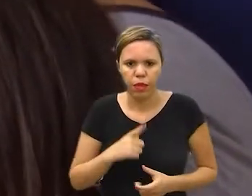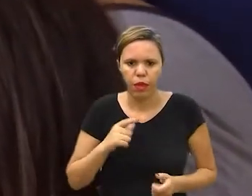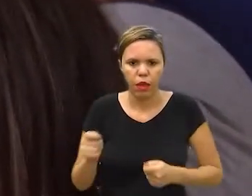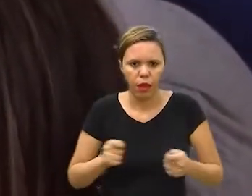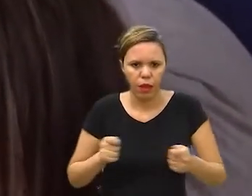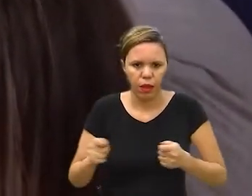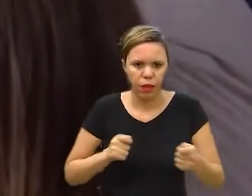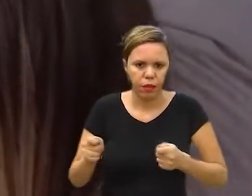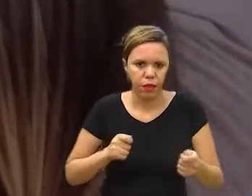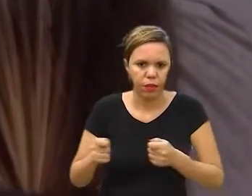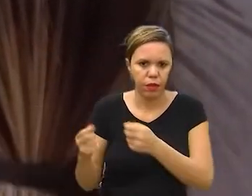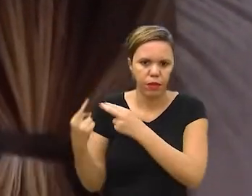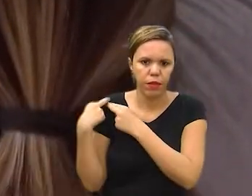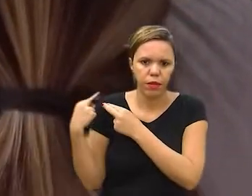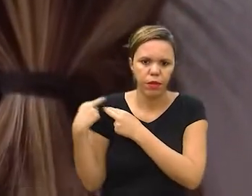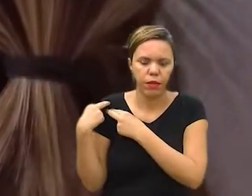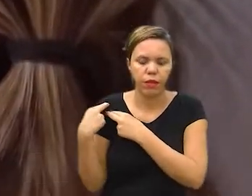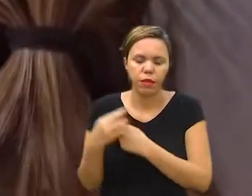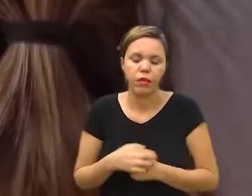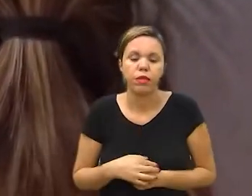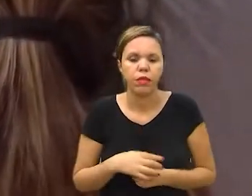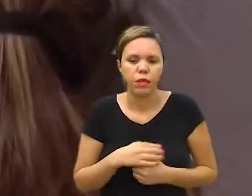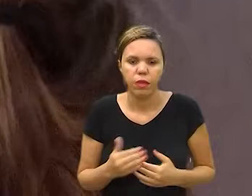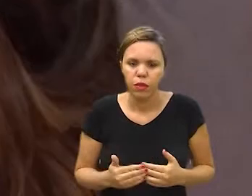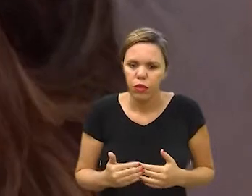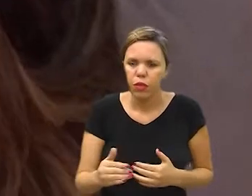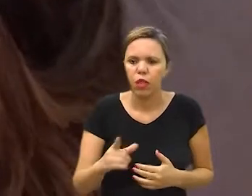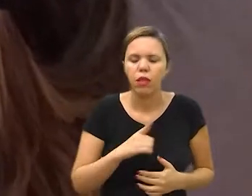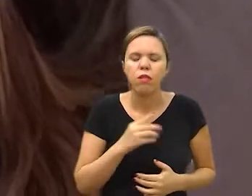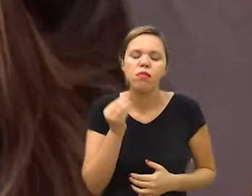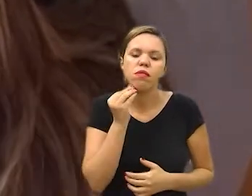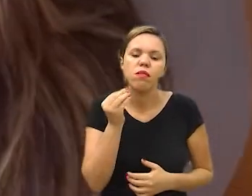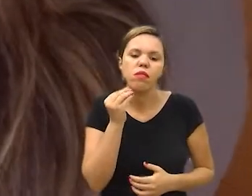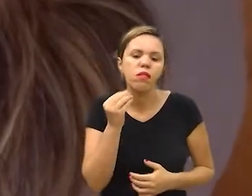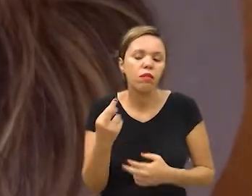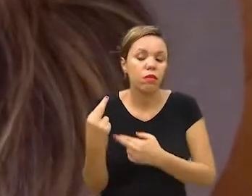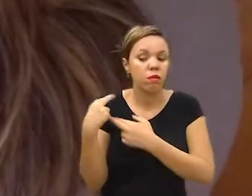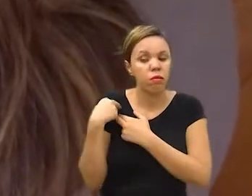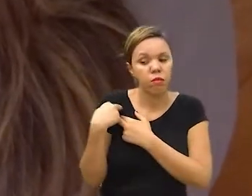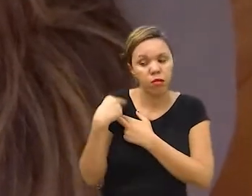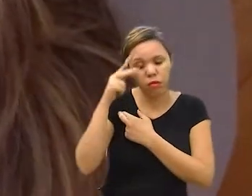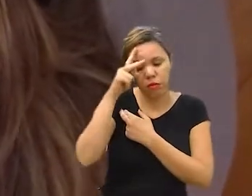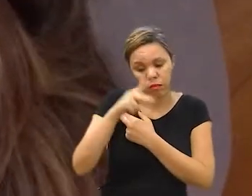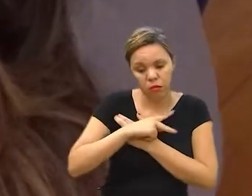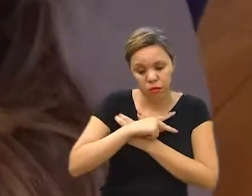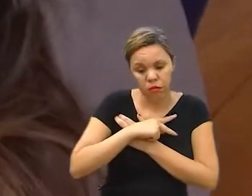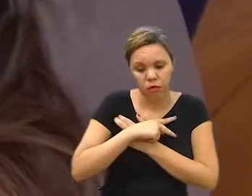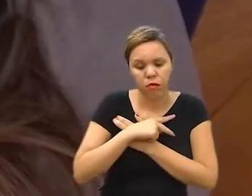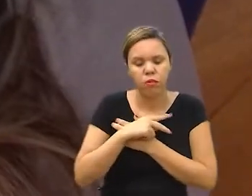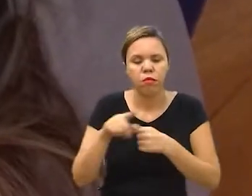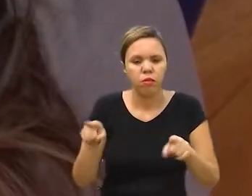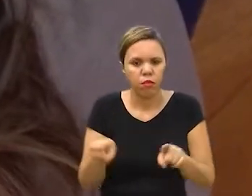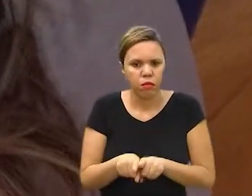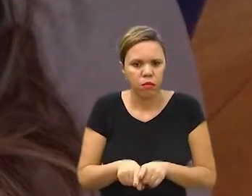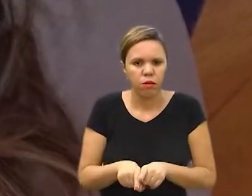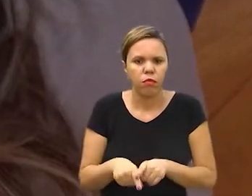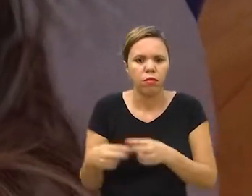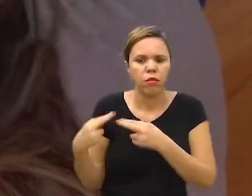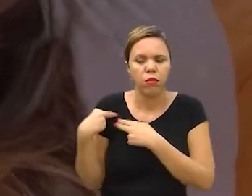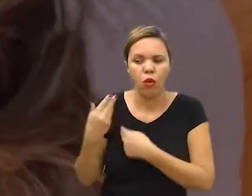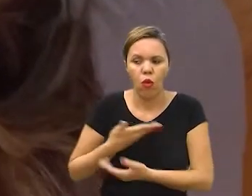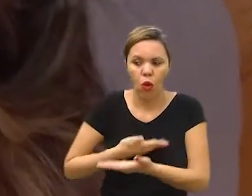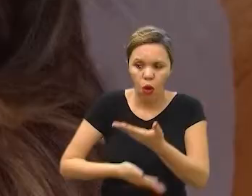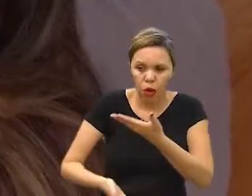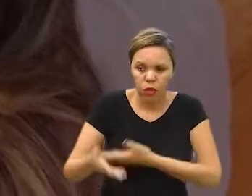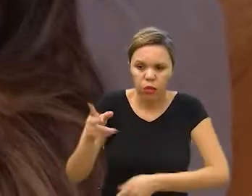com responsabilidades, né? Então ela passa a ter oportunidades para ser responsável de si, ser responsável também pelo